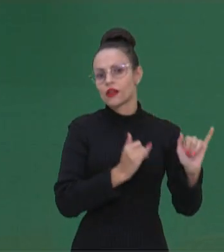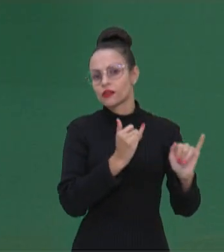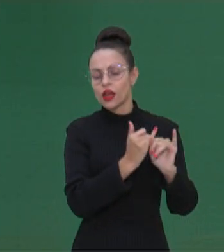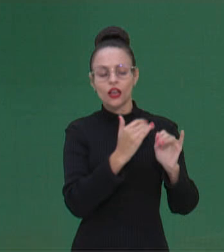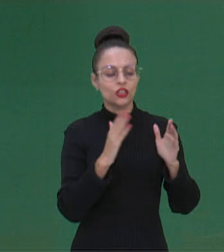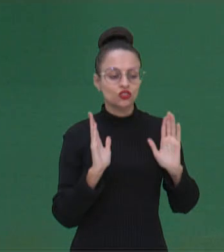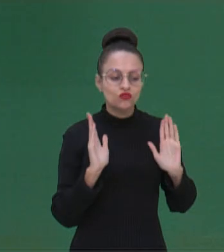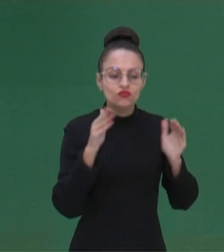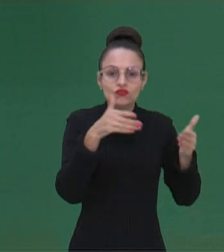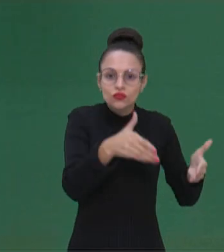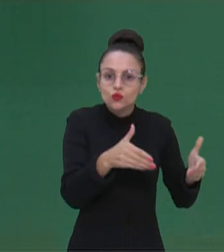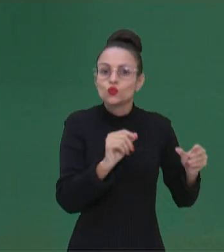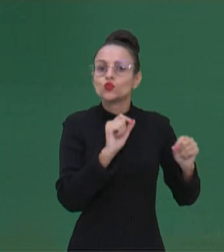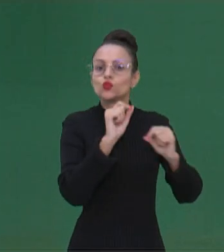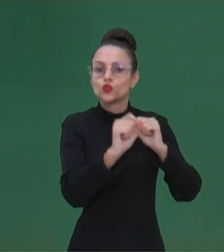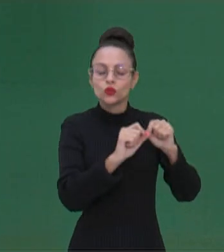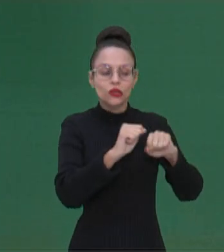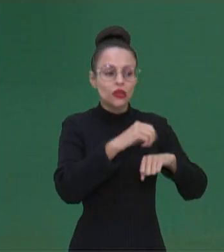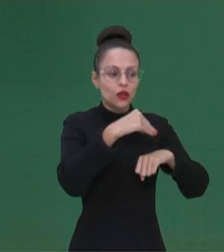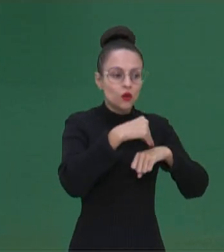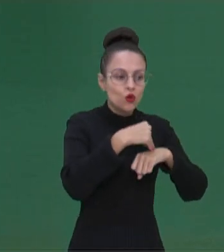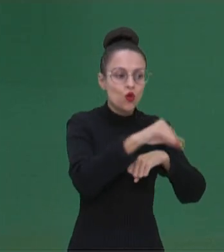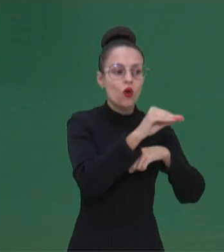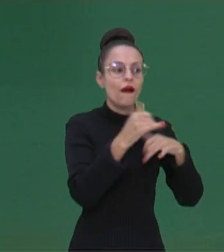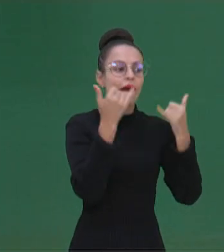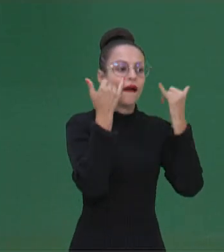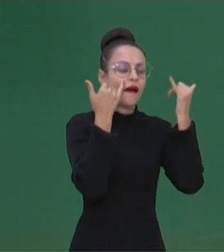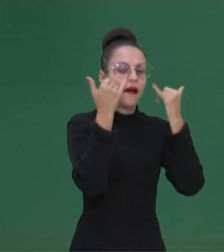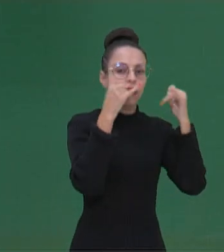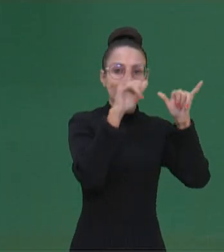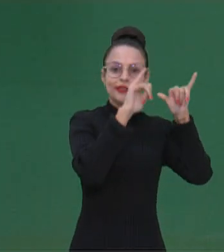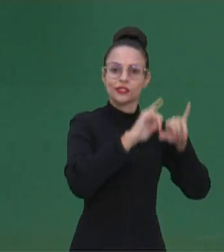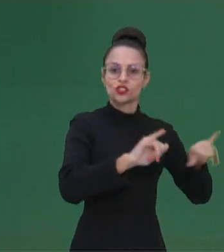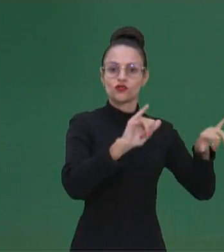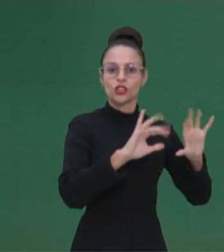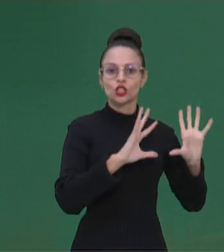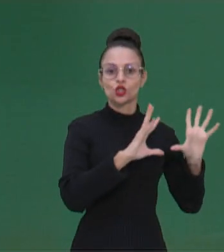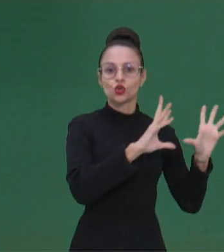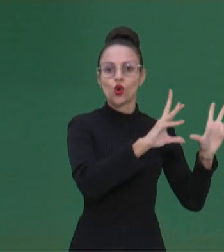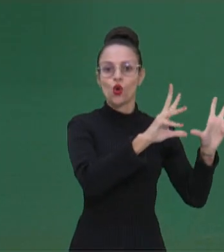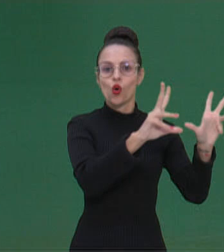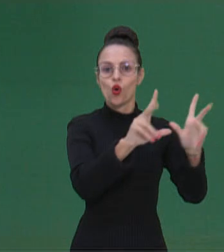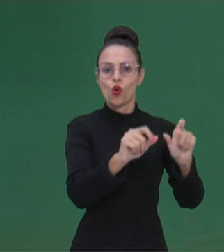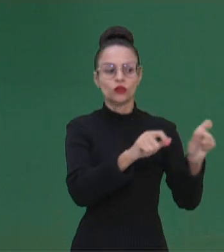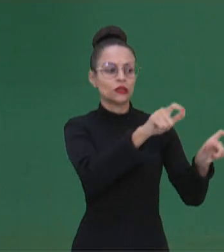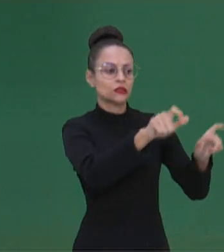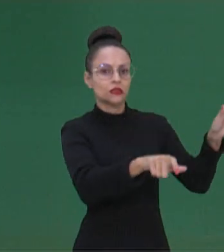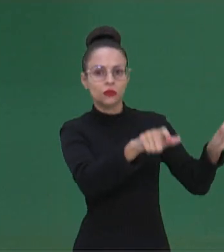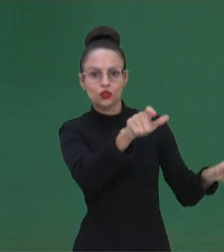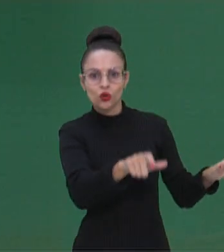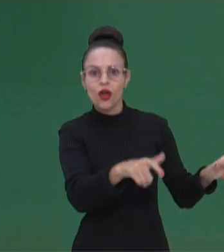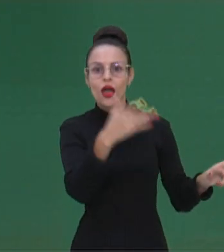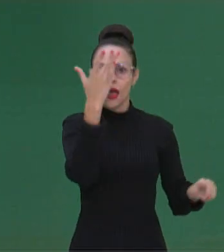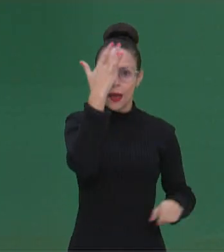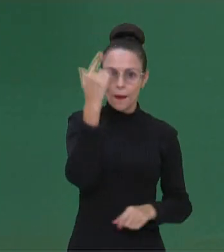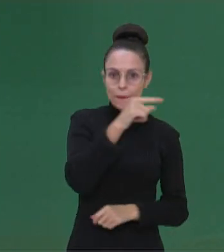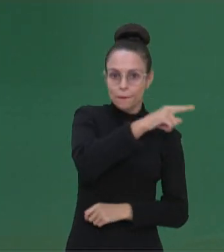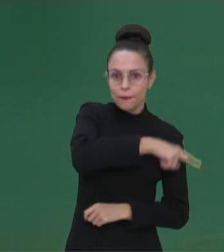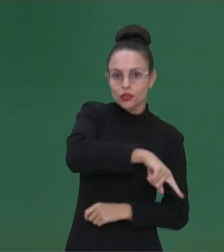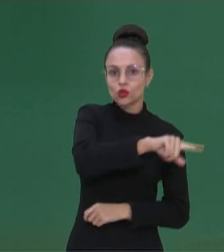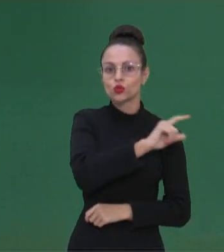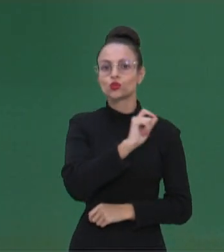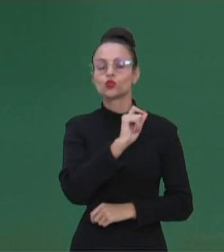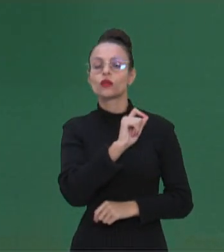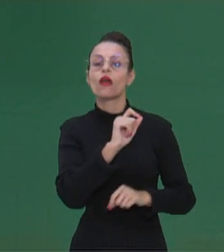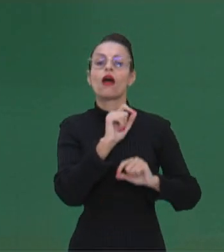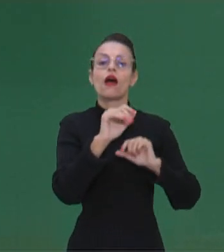né? Eu preciso dar a notícia para todo tipo de público, desde as pessoas que